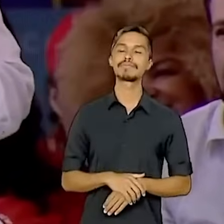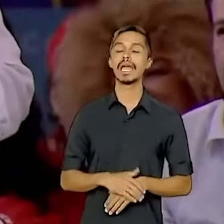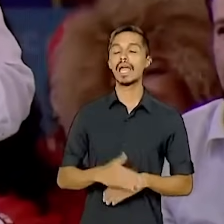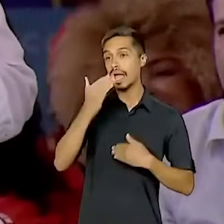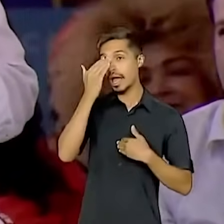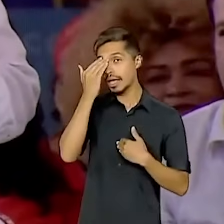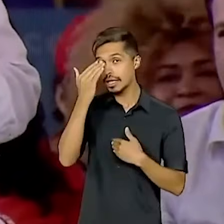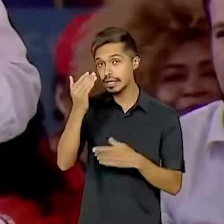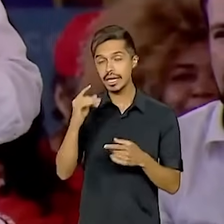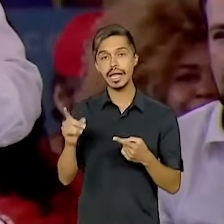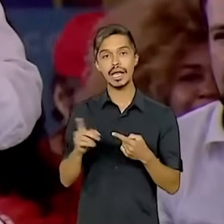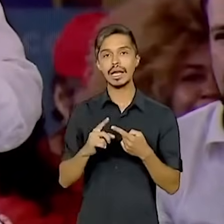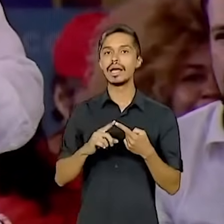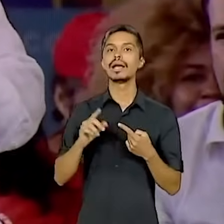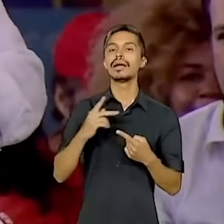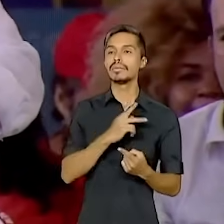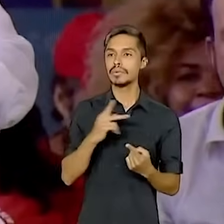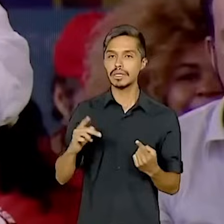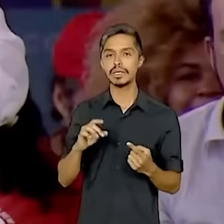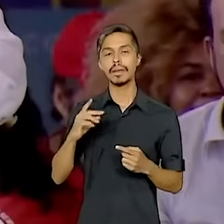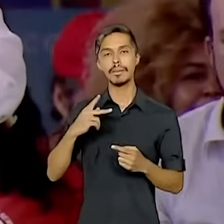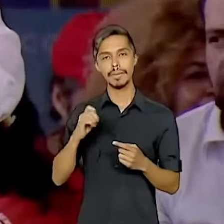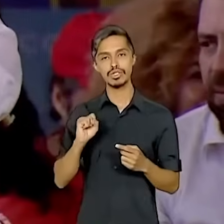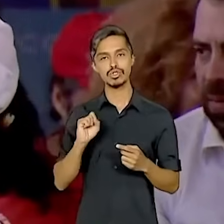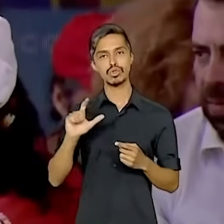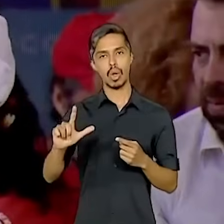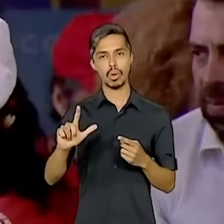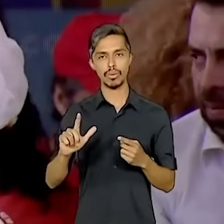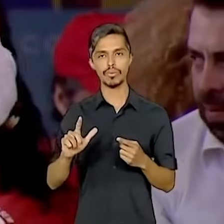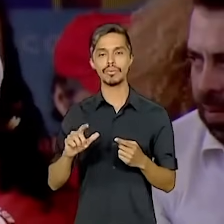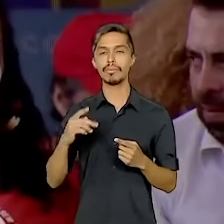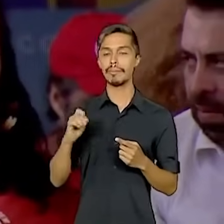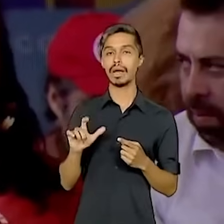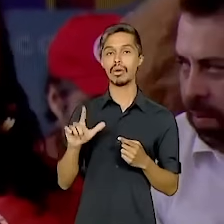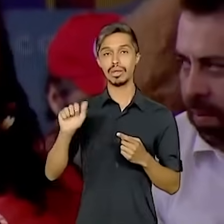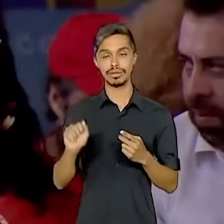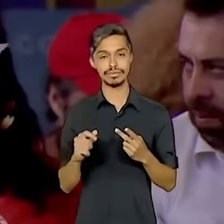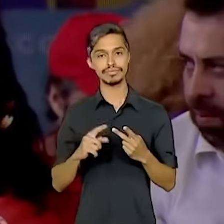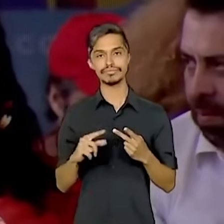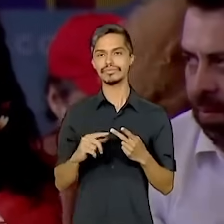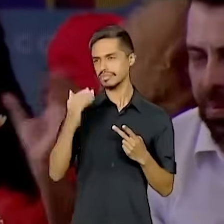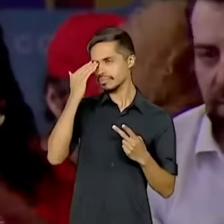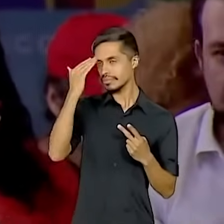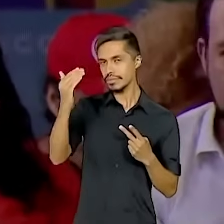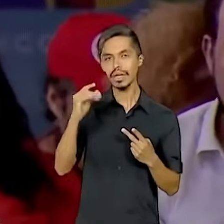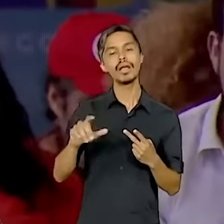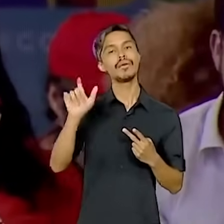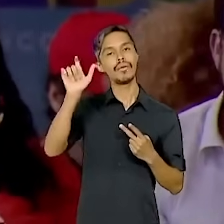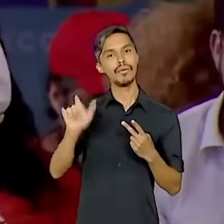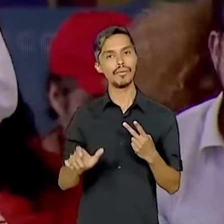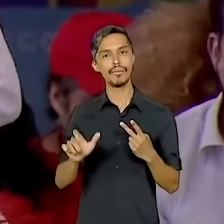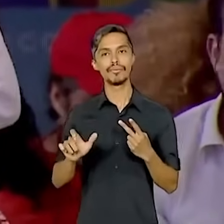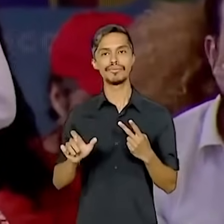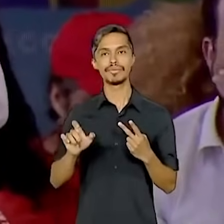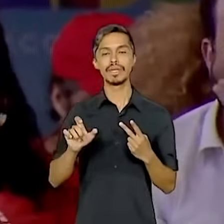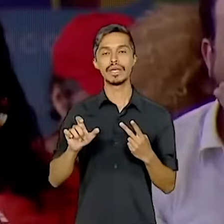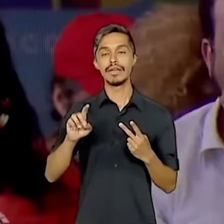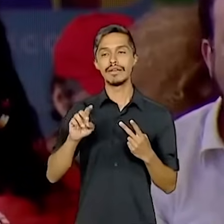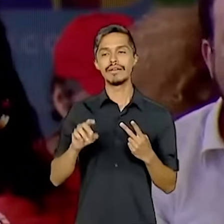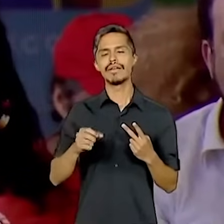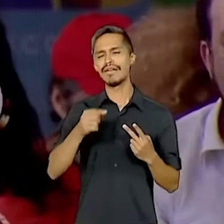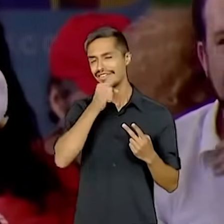Quero agradecer a presidenta nacional do PSOL, Paula Corradi. Quero agradecer o nosso querido companheiro,